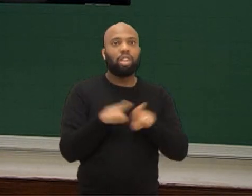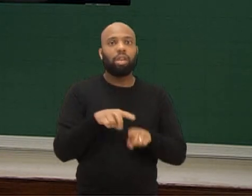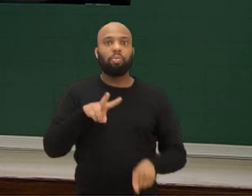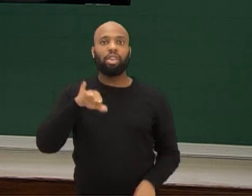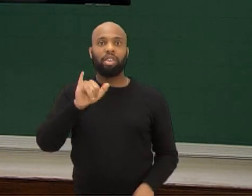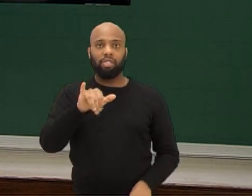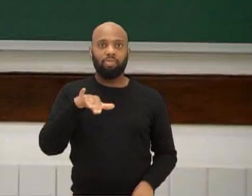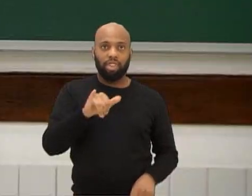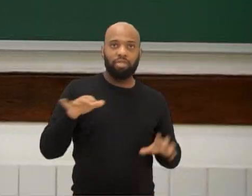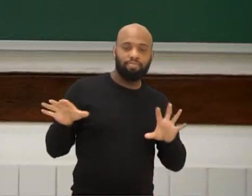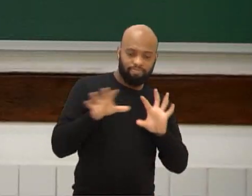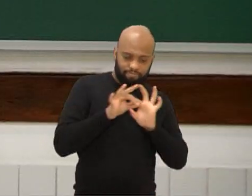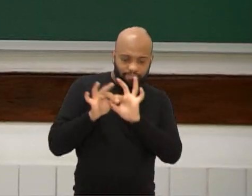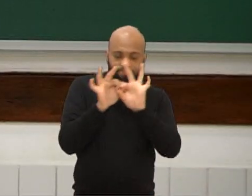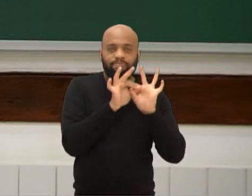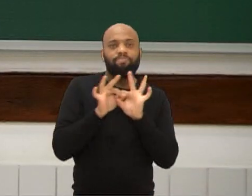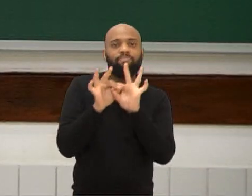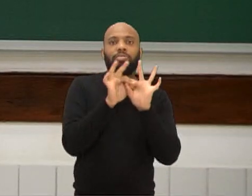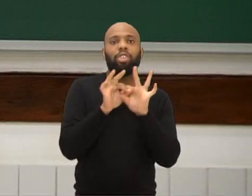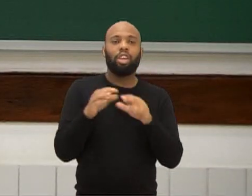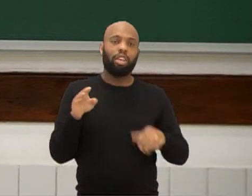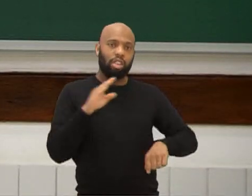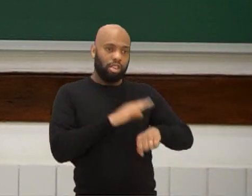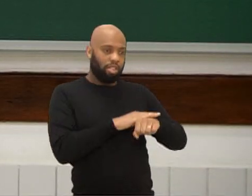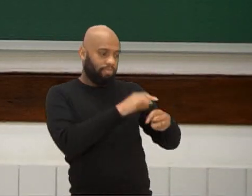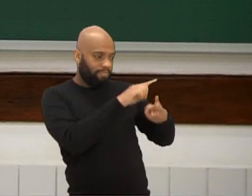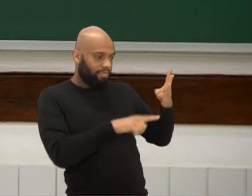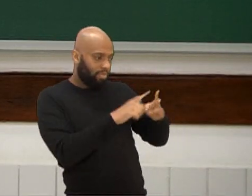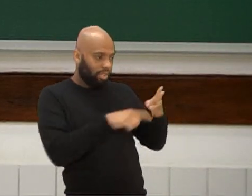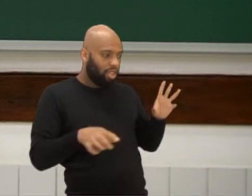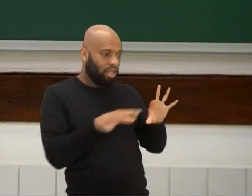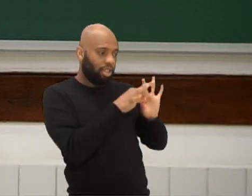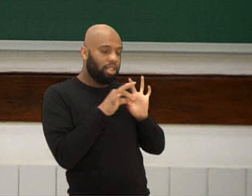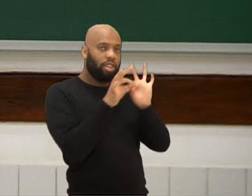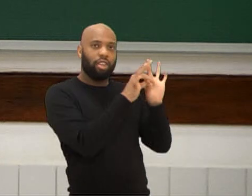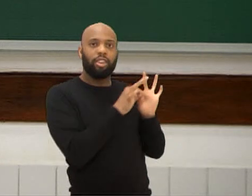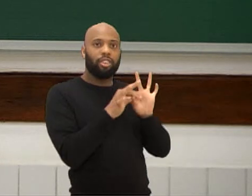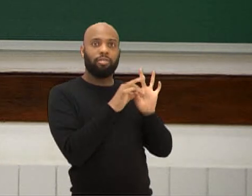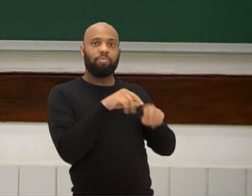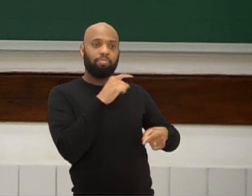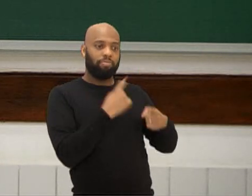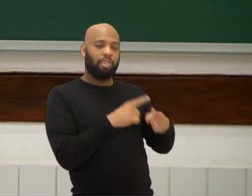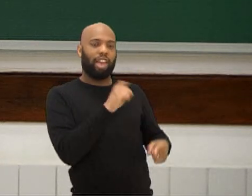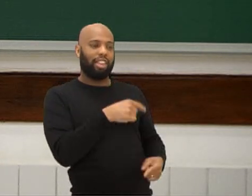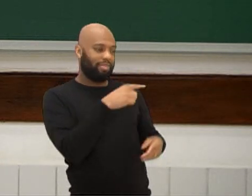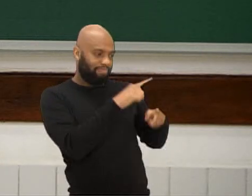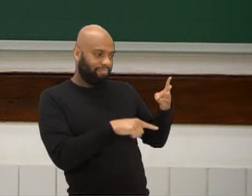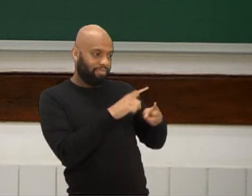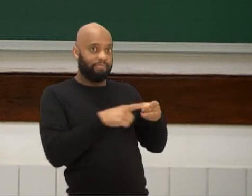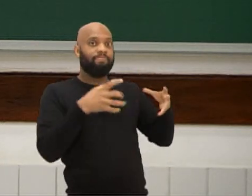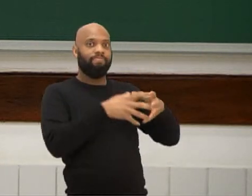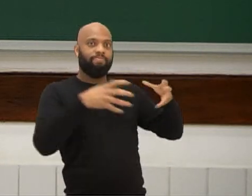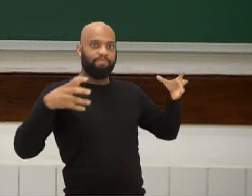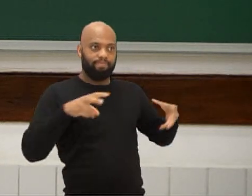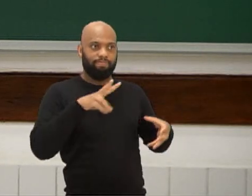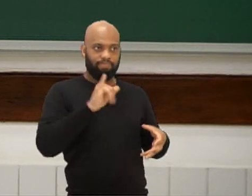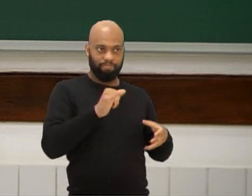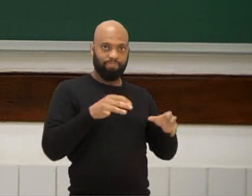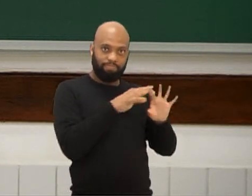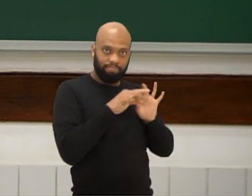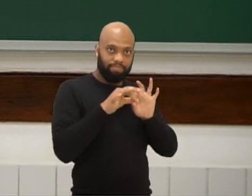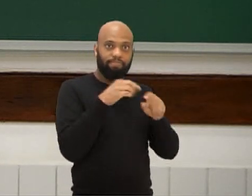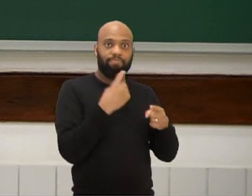unir, e quando eles se unem, eles vão ser chamados de os três grandes, vão se unir